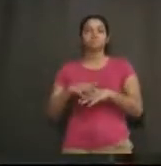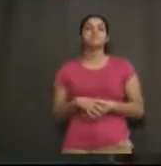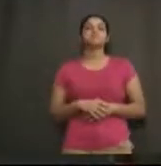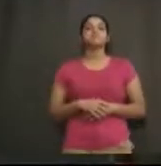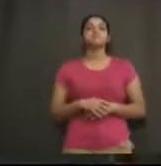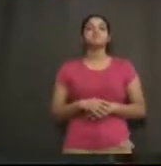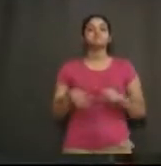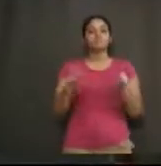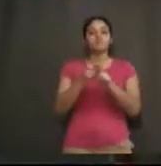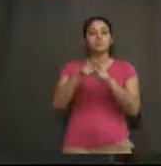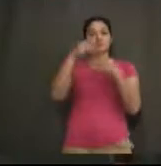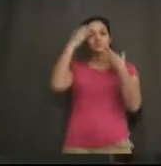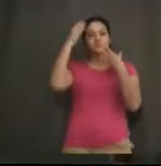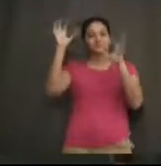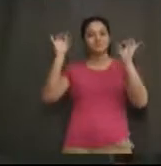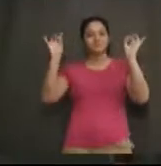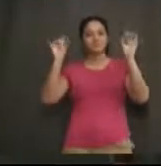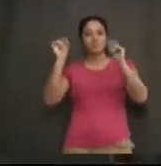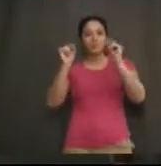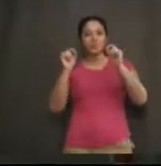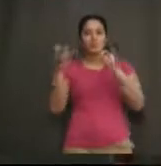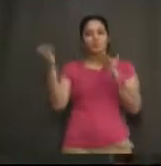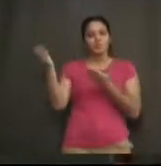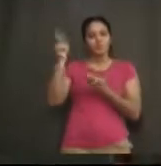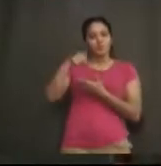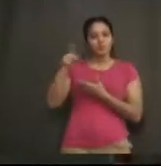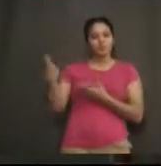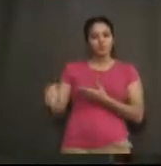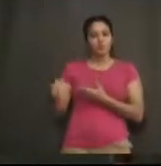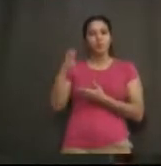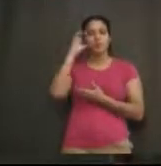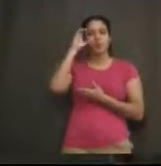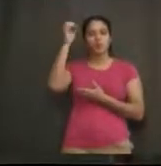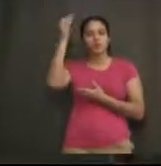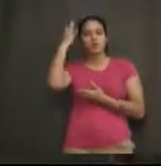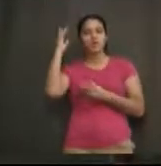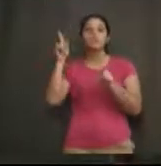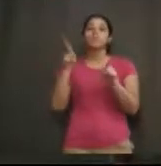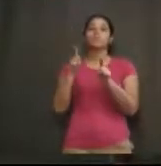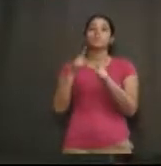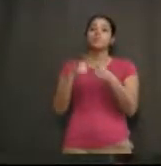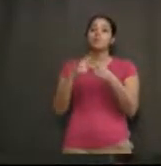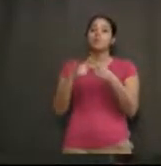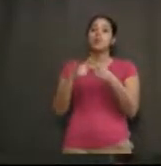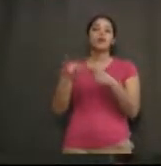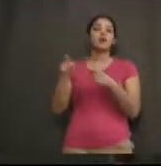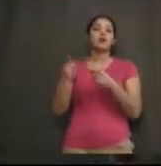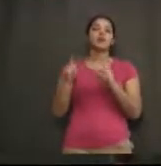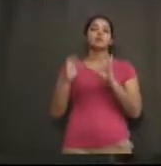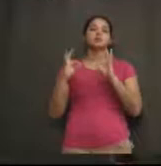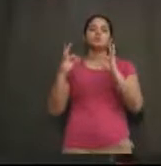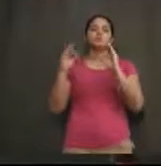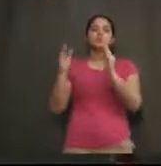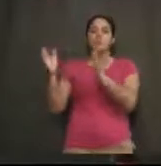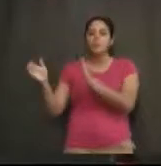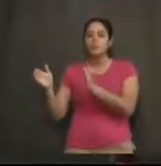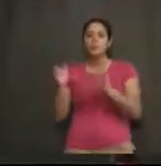Agradecemos de forma especial ao professor Emanuel Torino pelo apoio brindado durante todas as etapas da